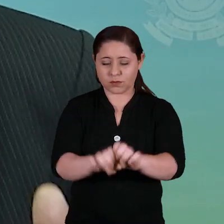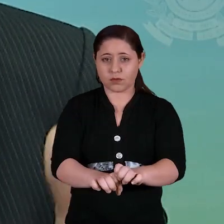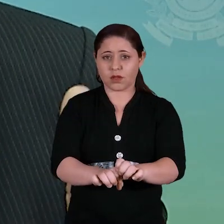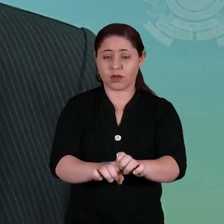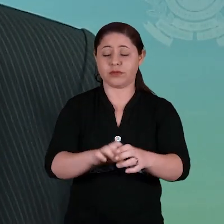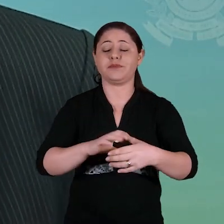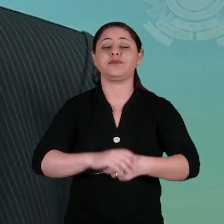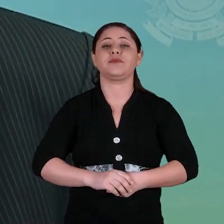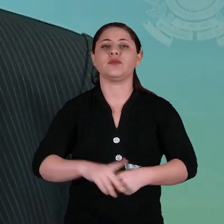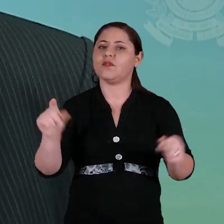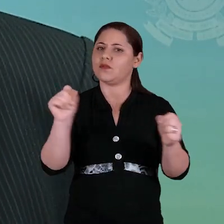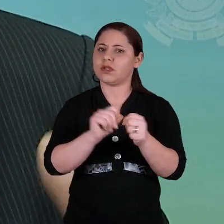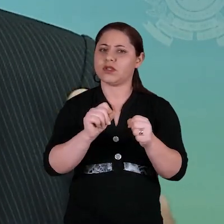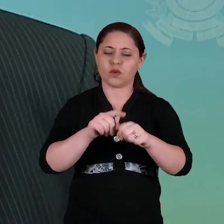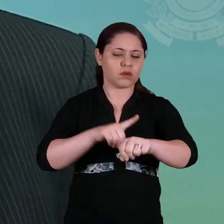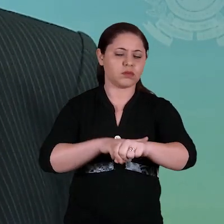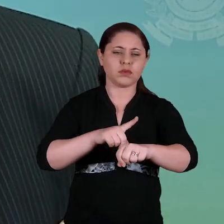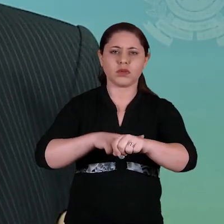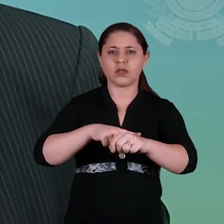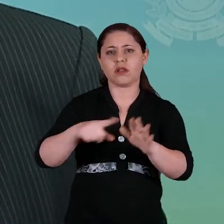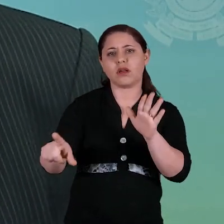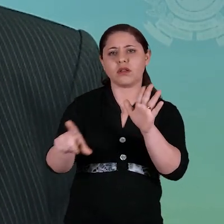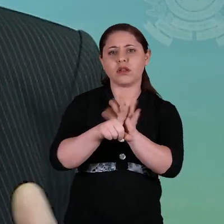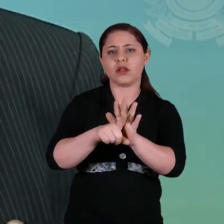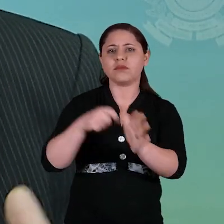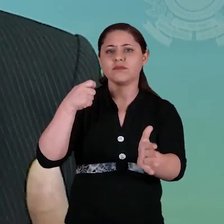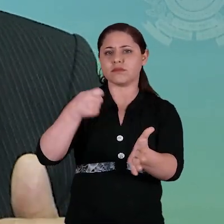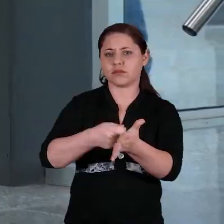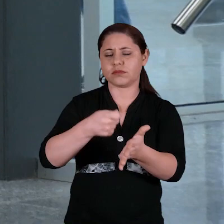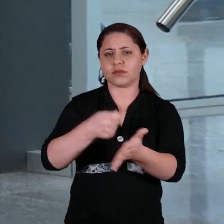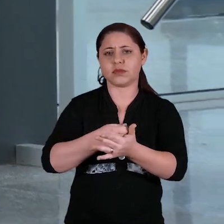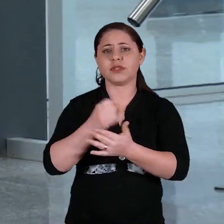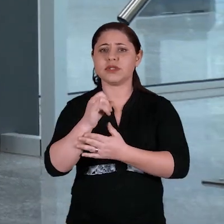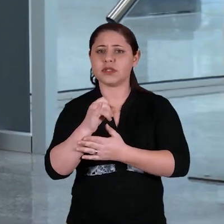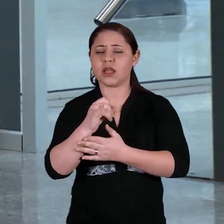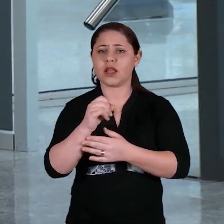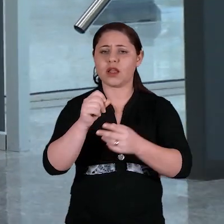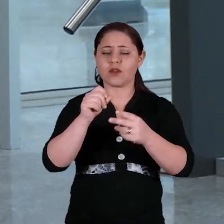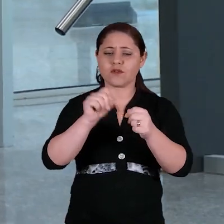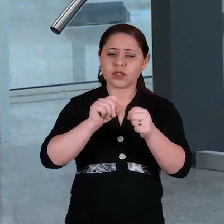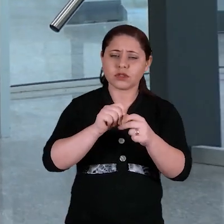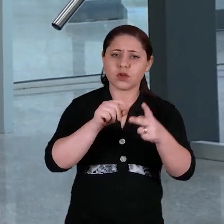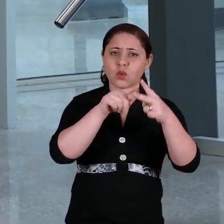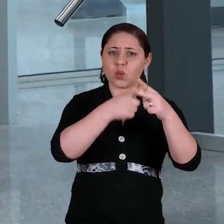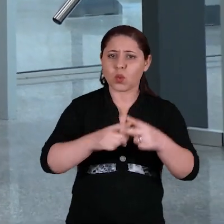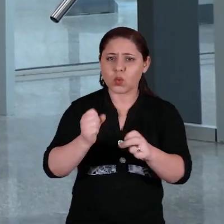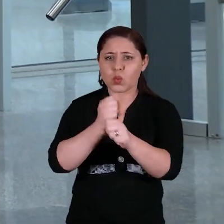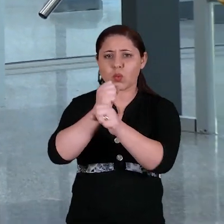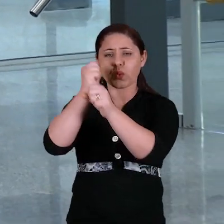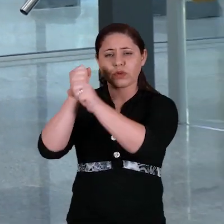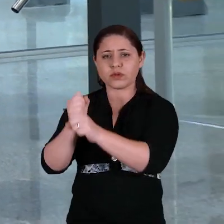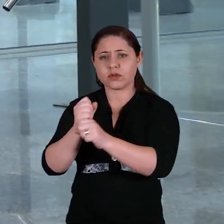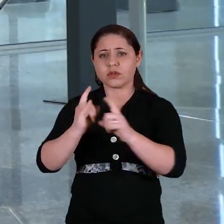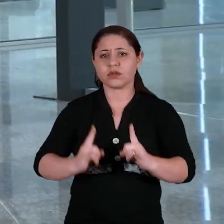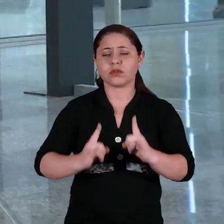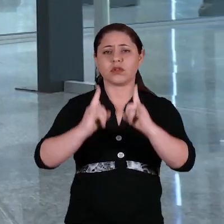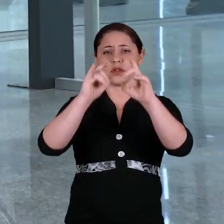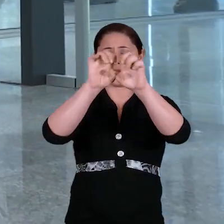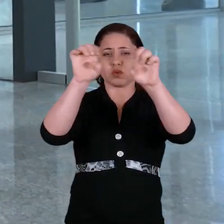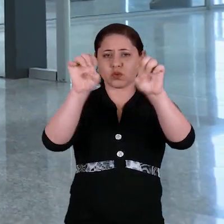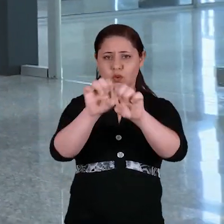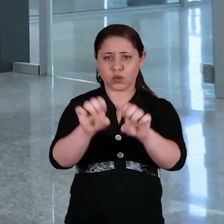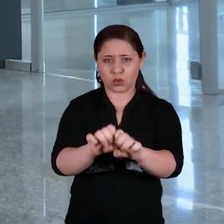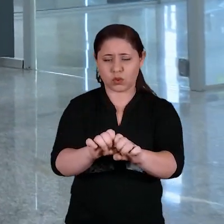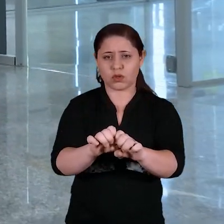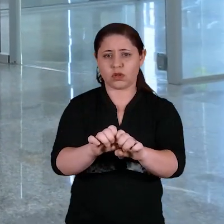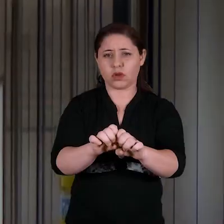aquilo que o momento exige, que a lei exige, já que você está fazendo uma reforma na casa, na estrutura da casa, por ela